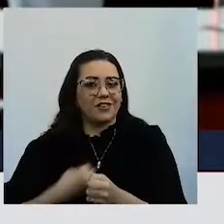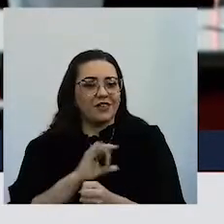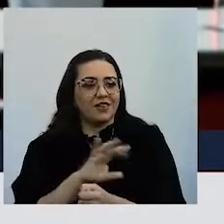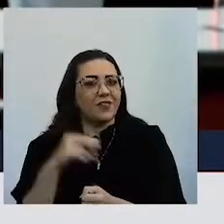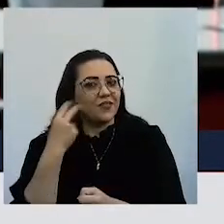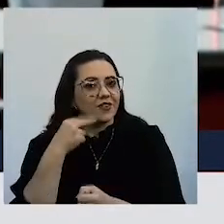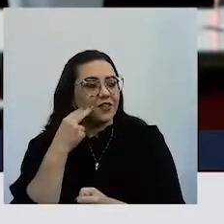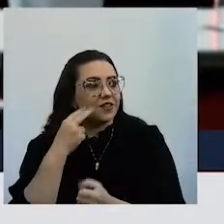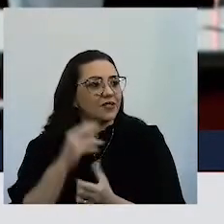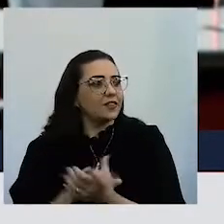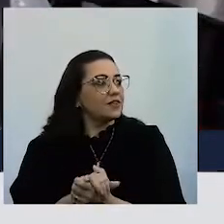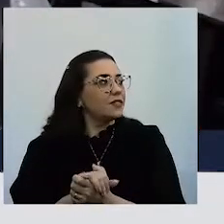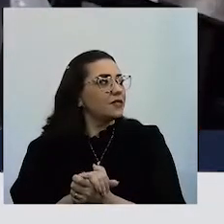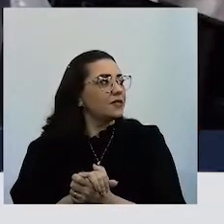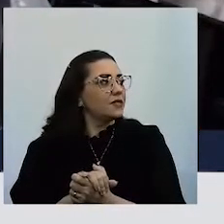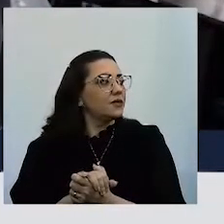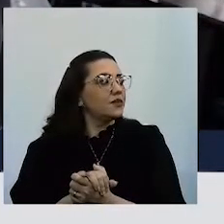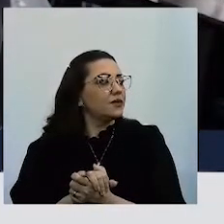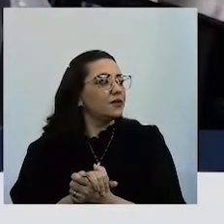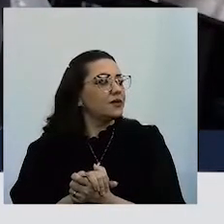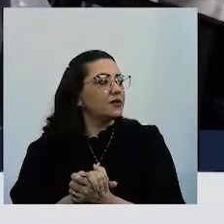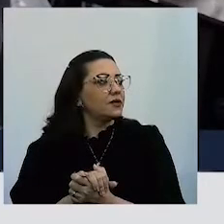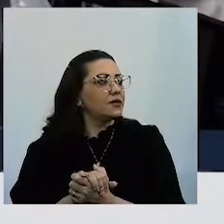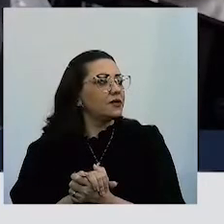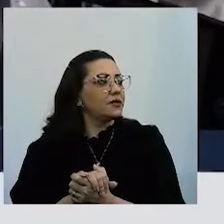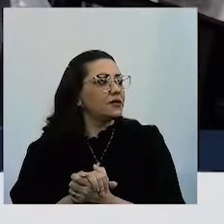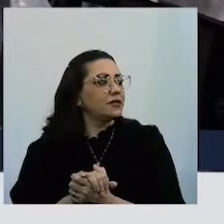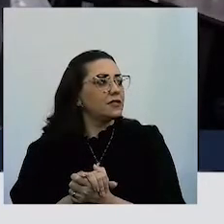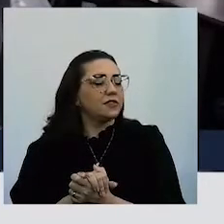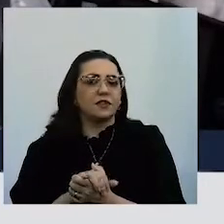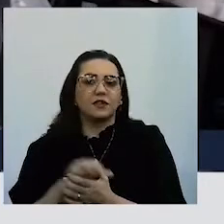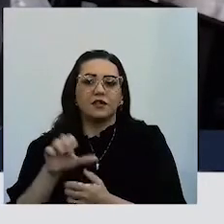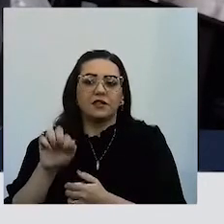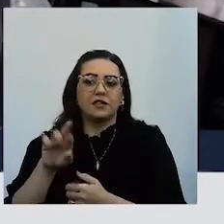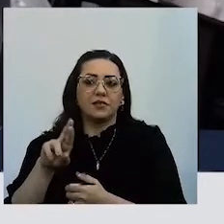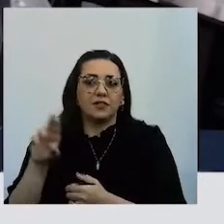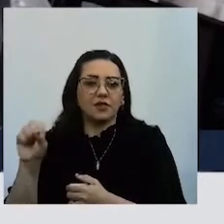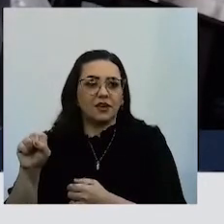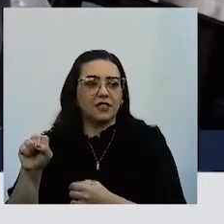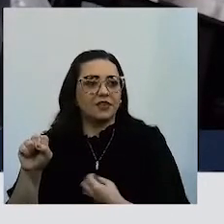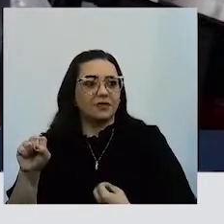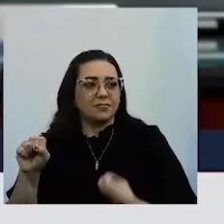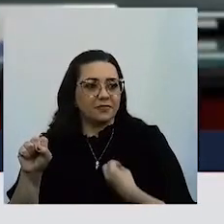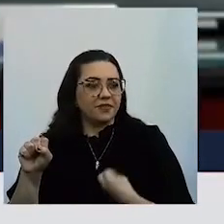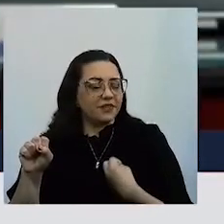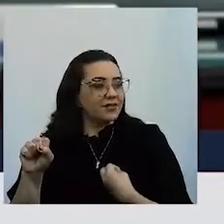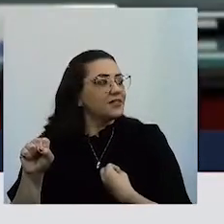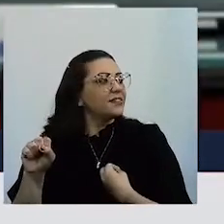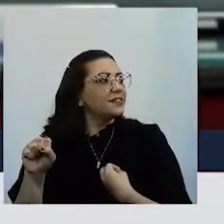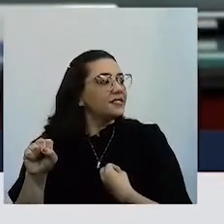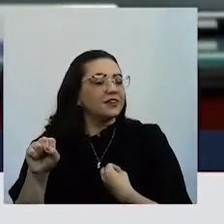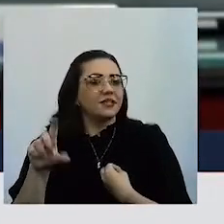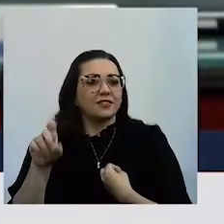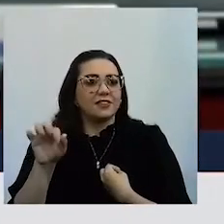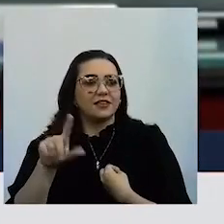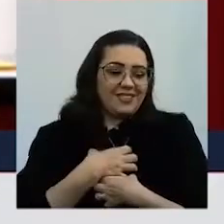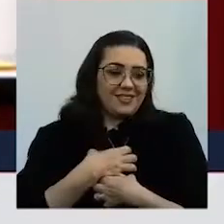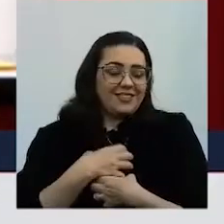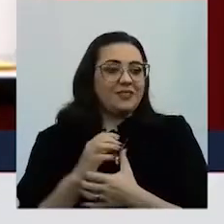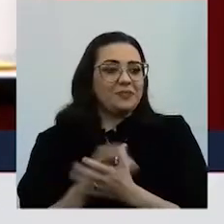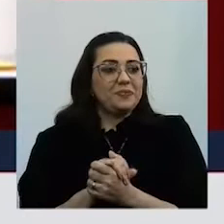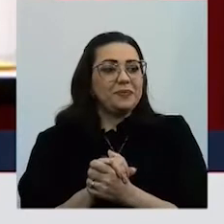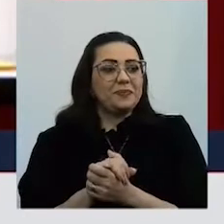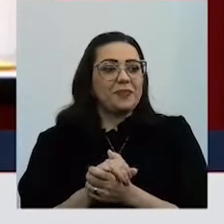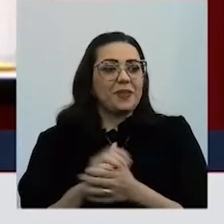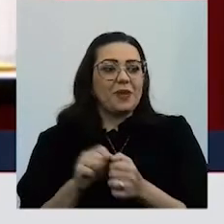a segunda parte da sessão foi reservada para um momento solene de concessão de insígnias de honra ao mérito e título de